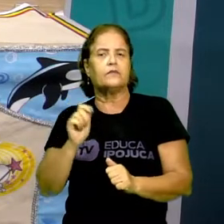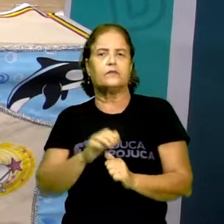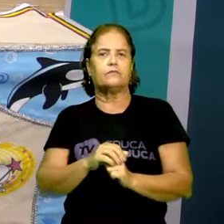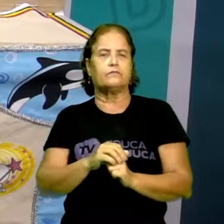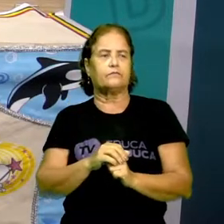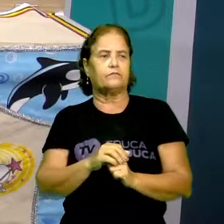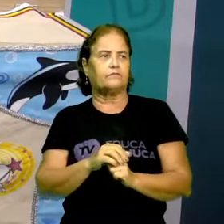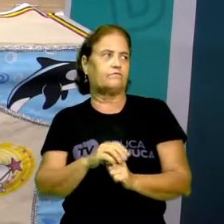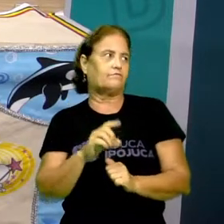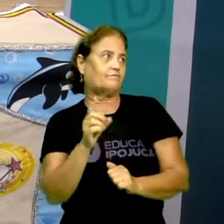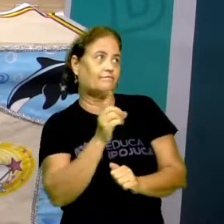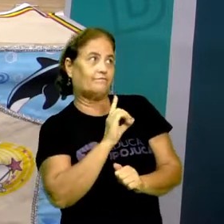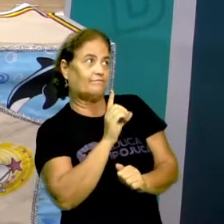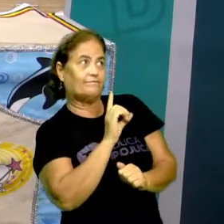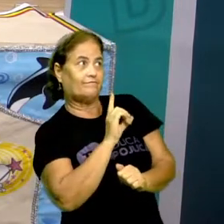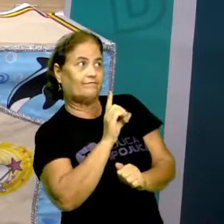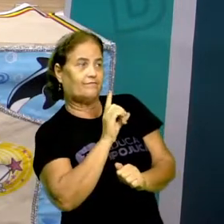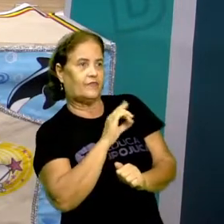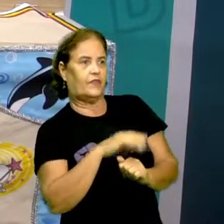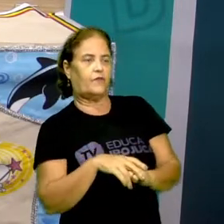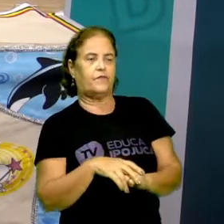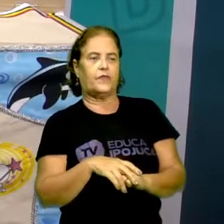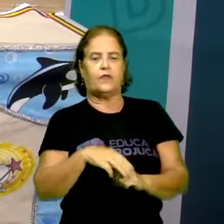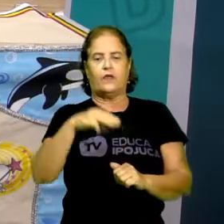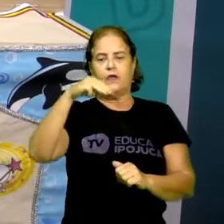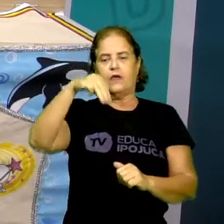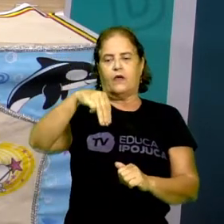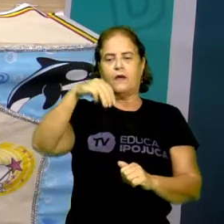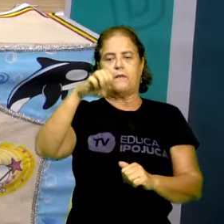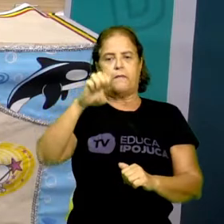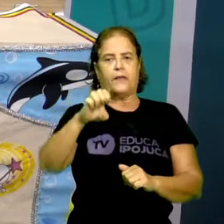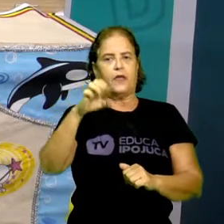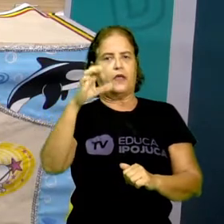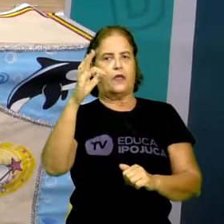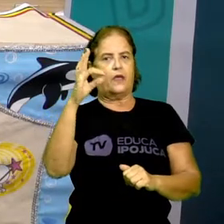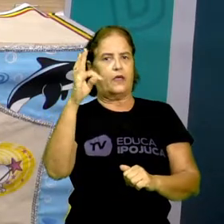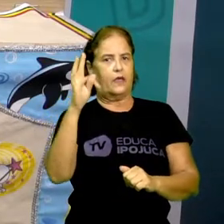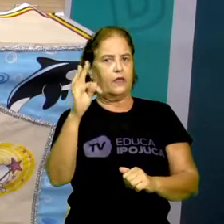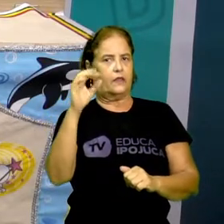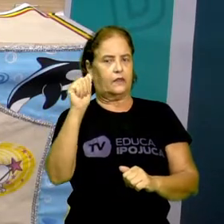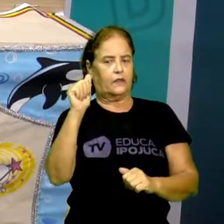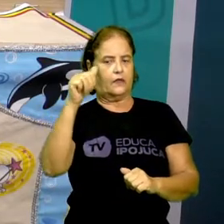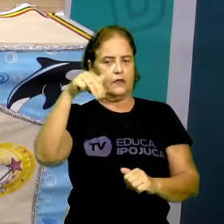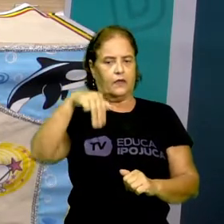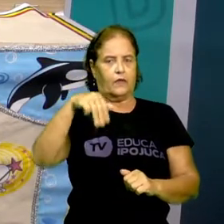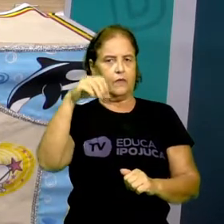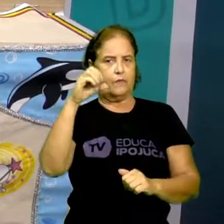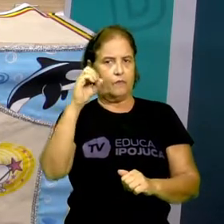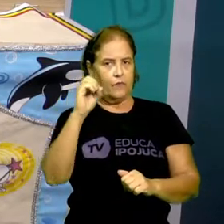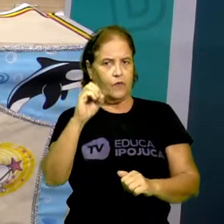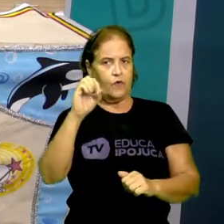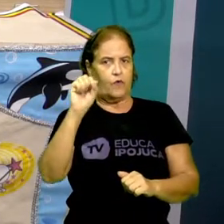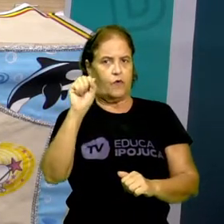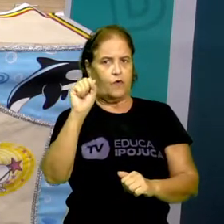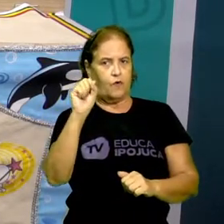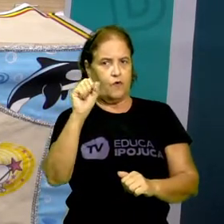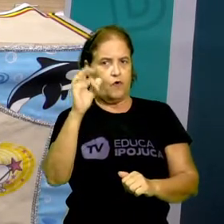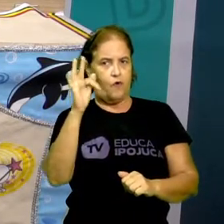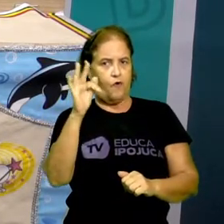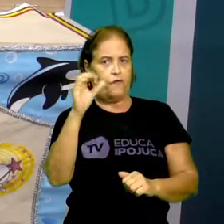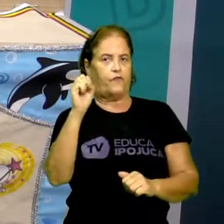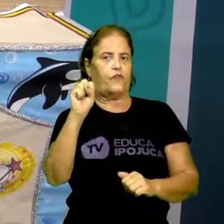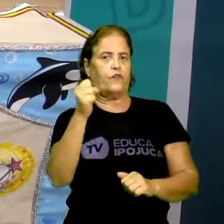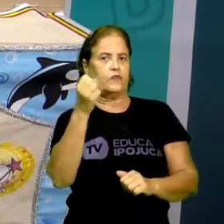Não? Ah, é a metamorfose, criançada. Ah, aprendeu, leiturinha? Tu conhece?